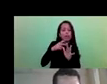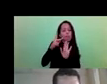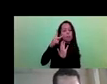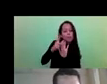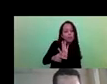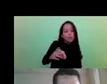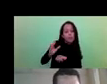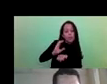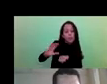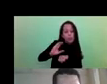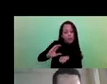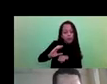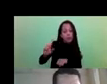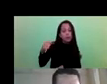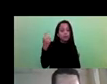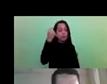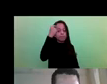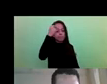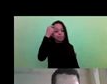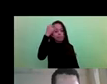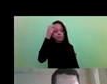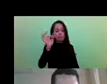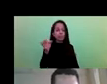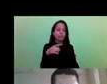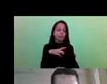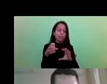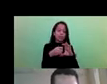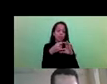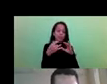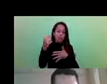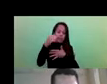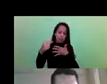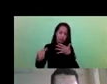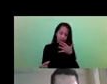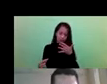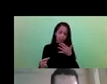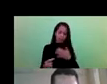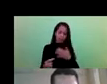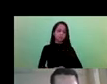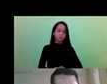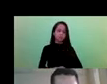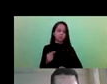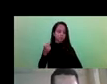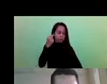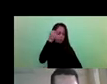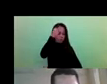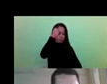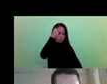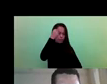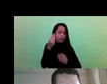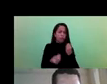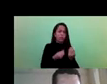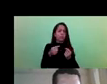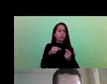e questionando esses aspectos, né? Quem é que define o objeto próprio